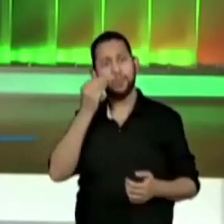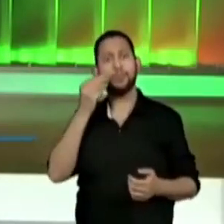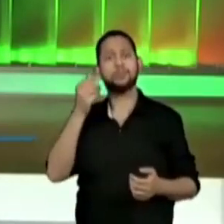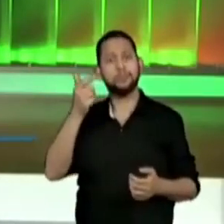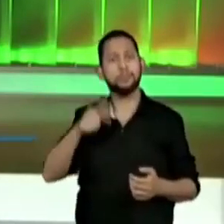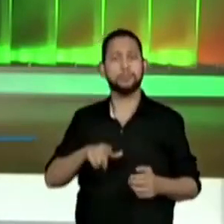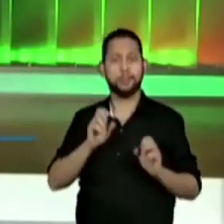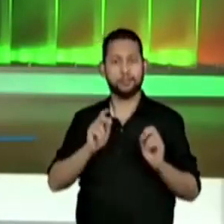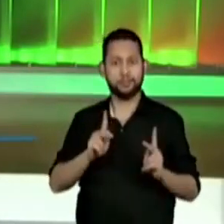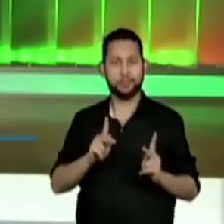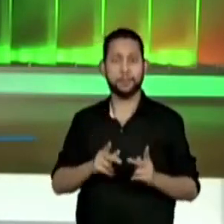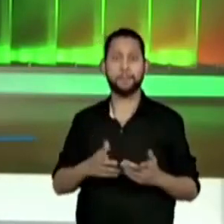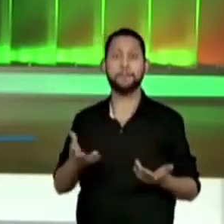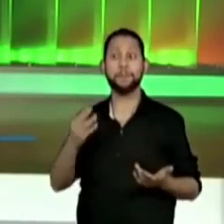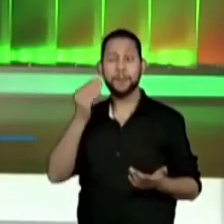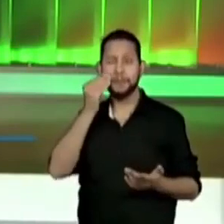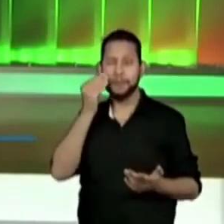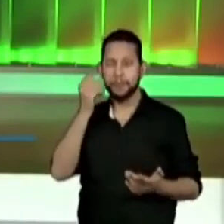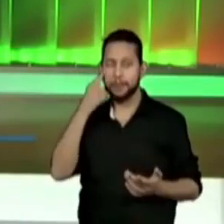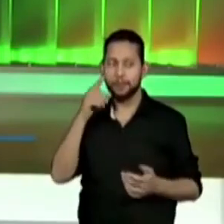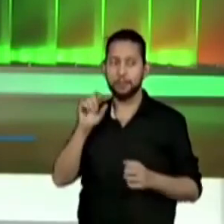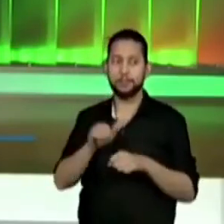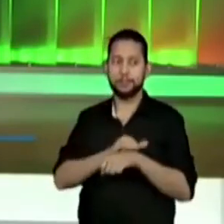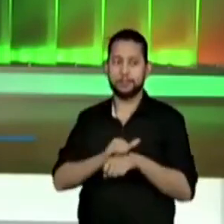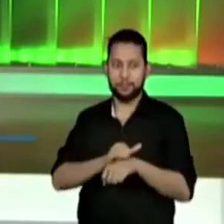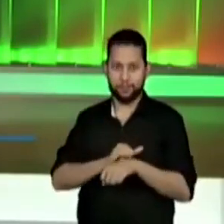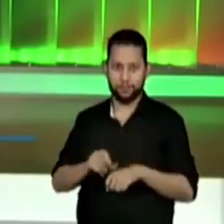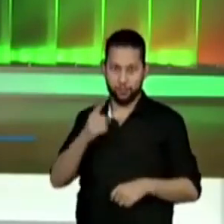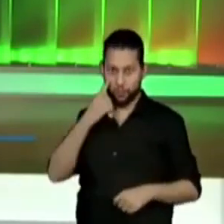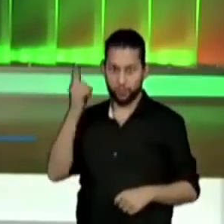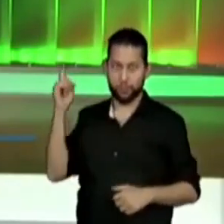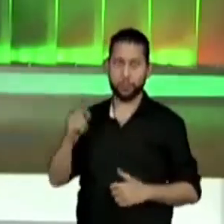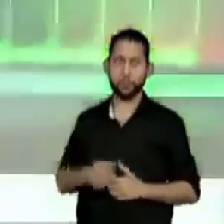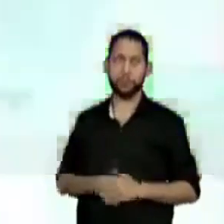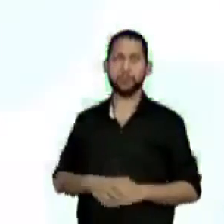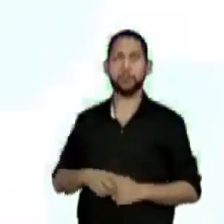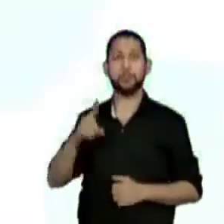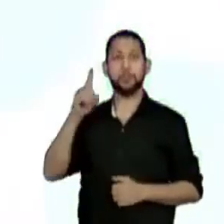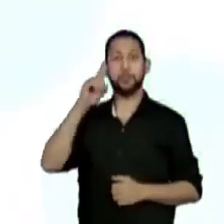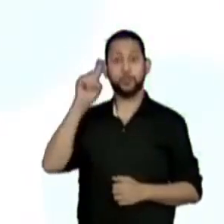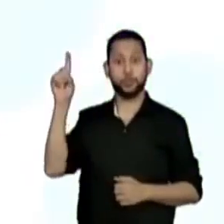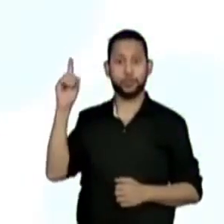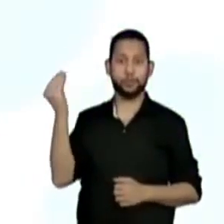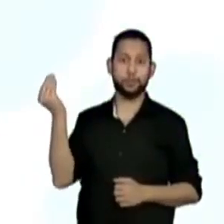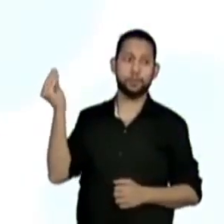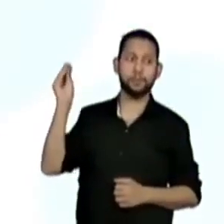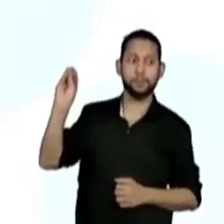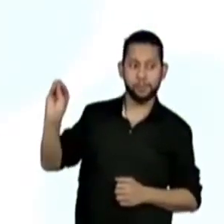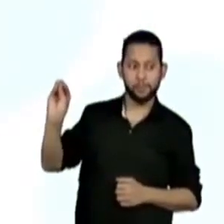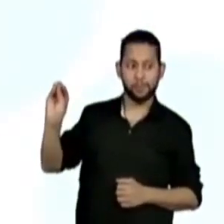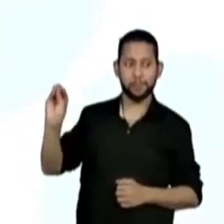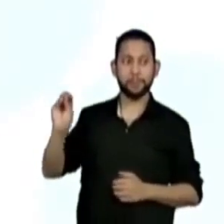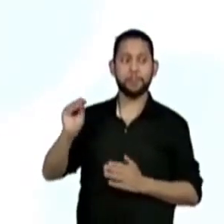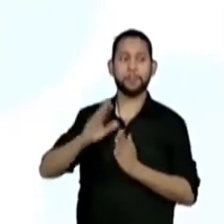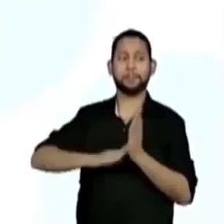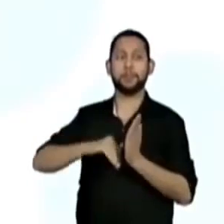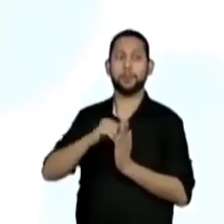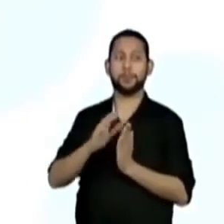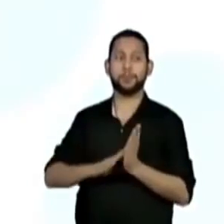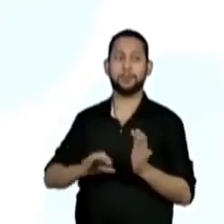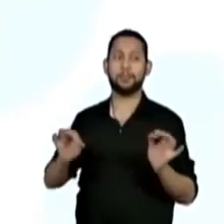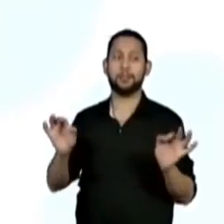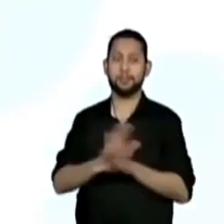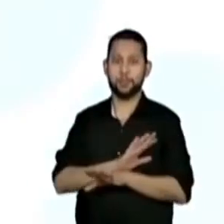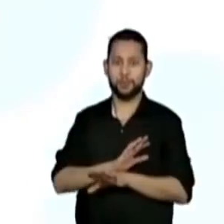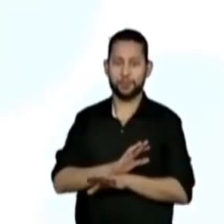outra certo mas eu vou utilizar uma aqui Ok eu vou colocar a data né que ele terminou a pintura que foi a data